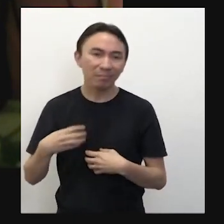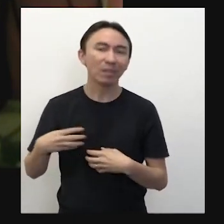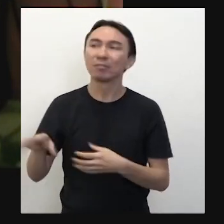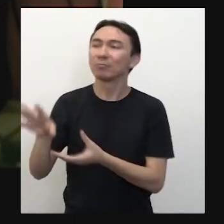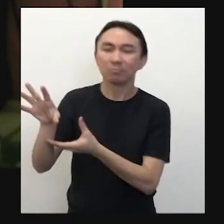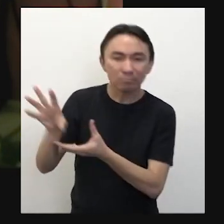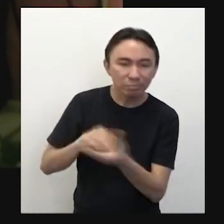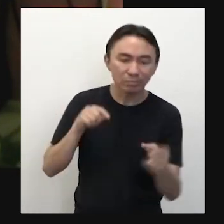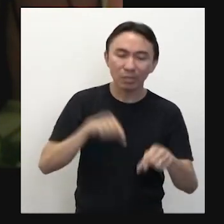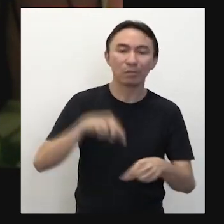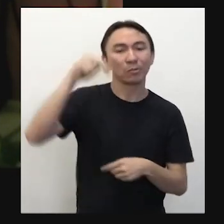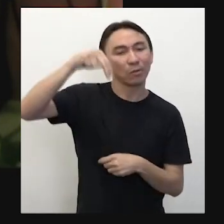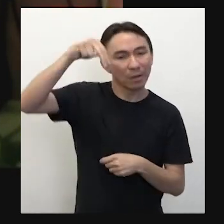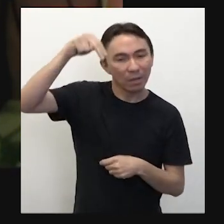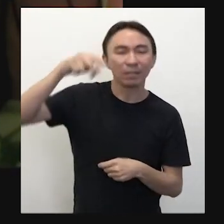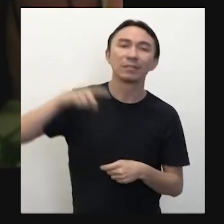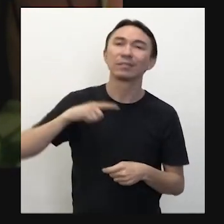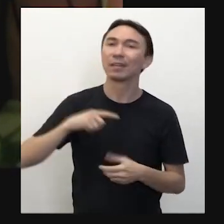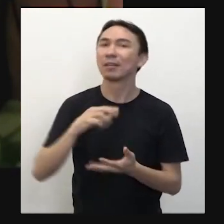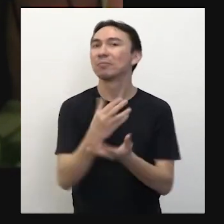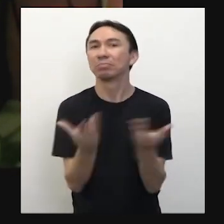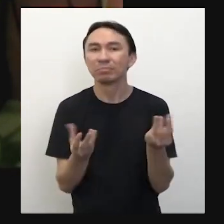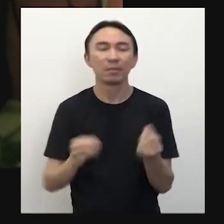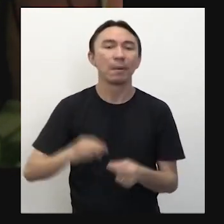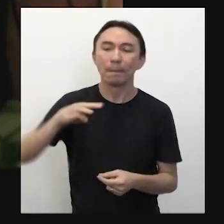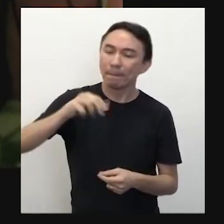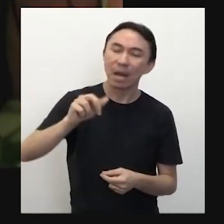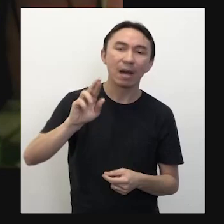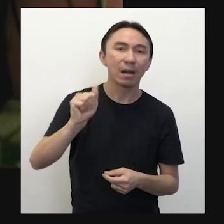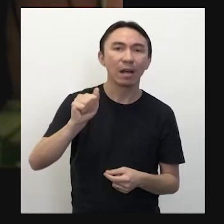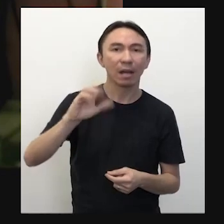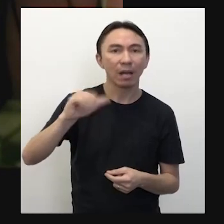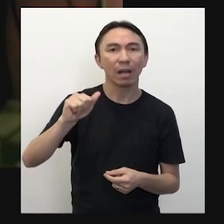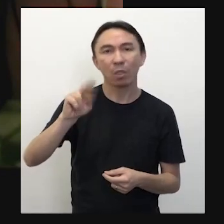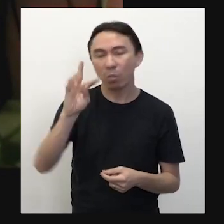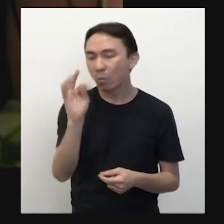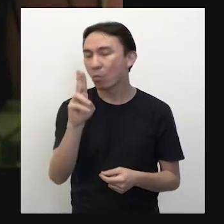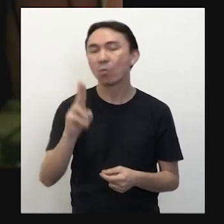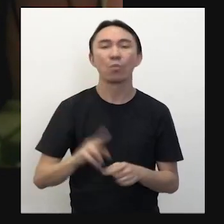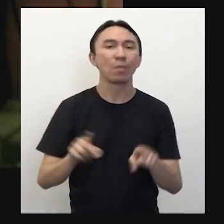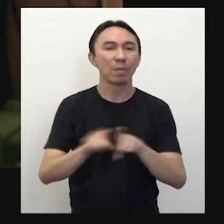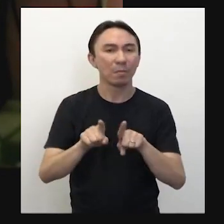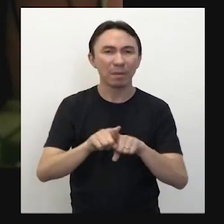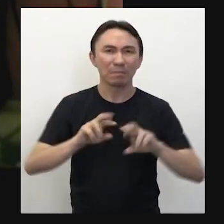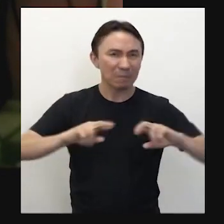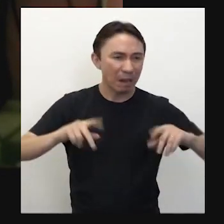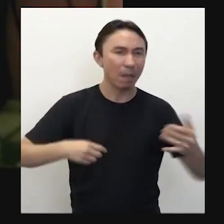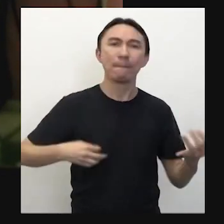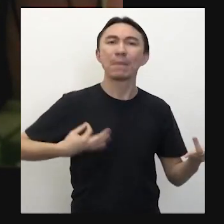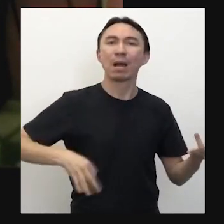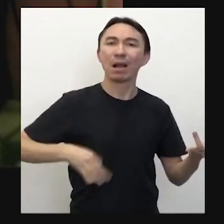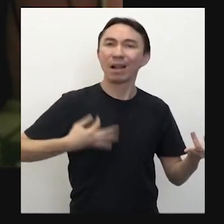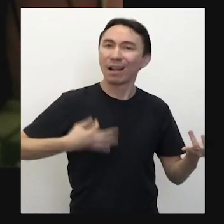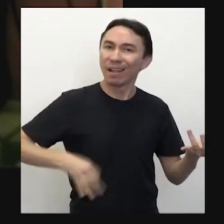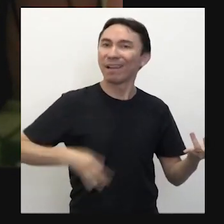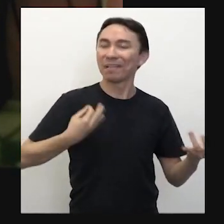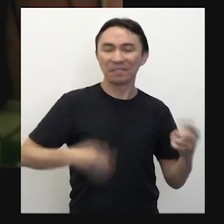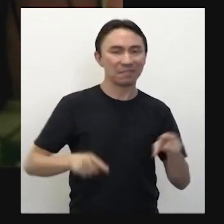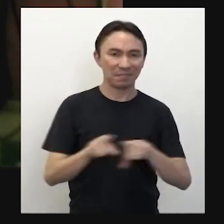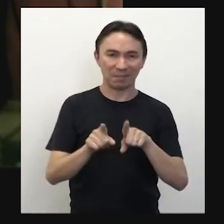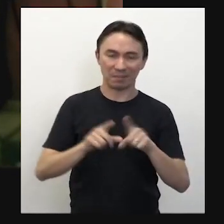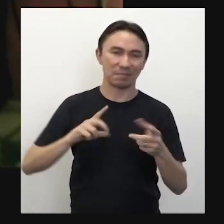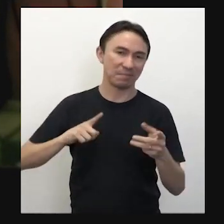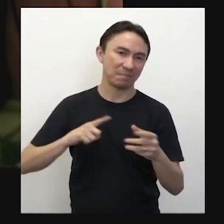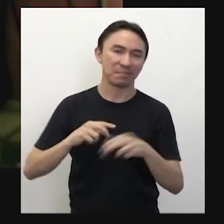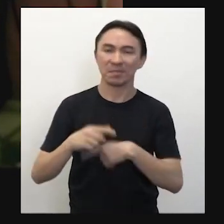maracatu, no coco de embolada, temos ele na cantoria de viola e assim por diante. Então, uma das grandes fontes